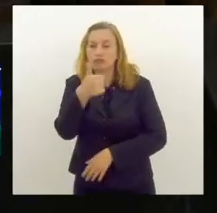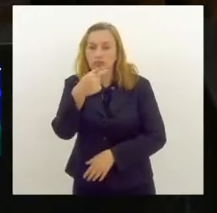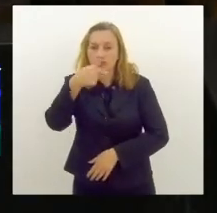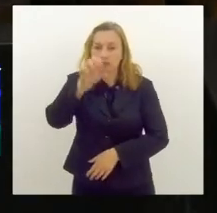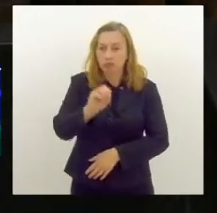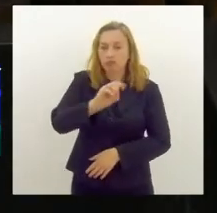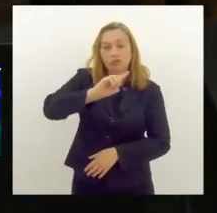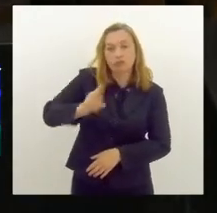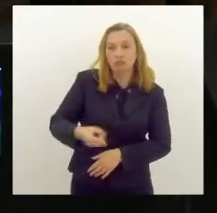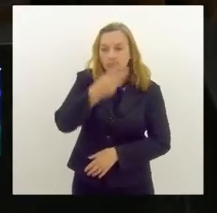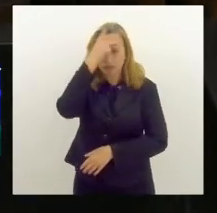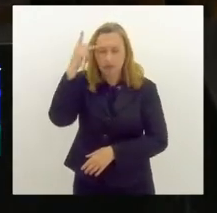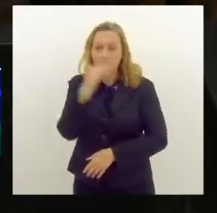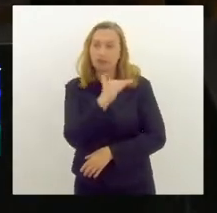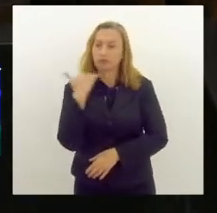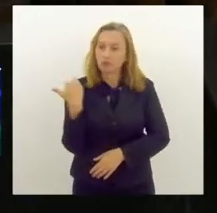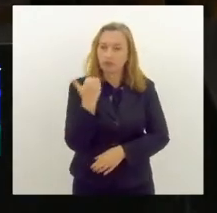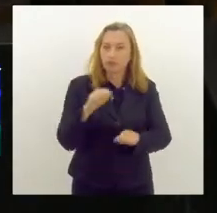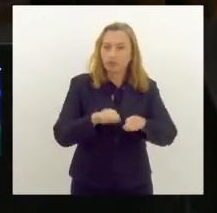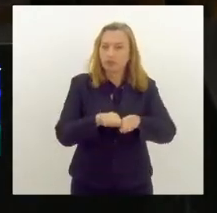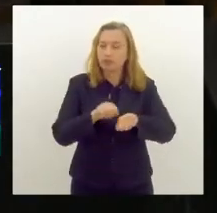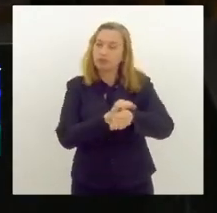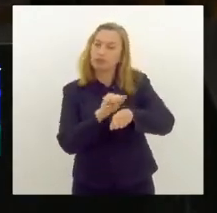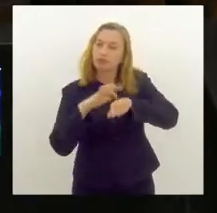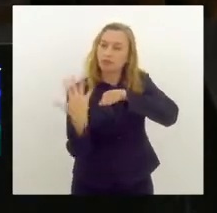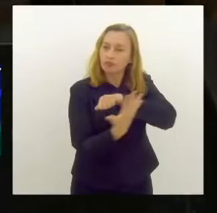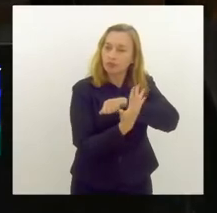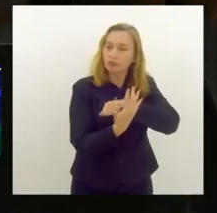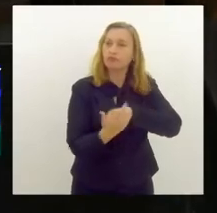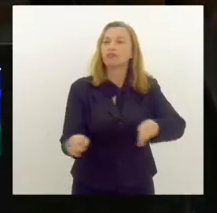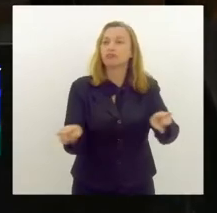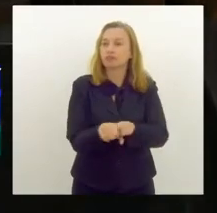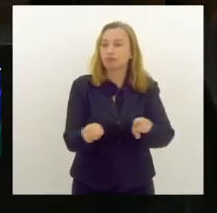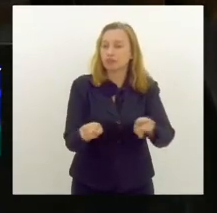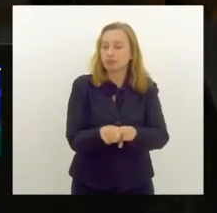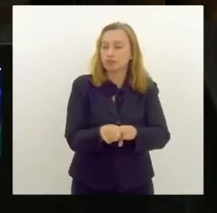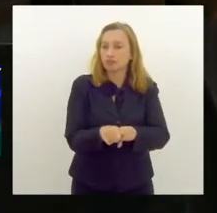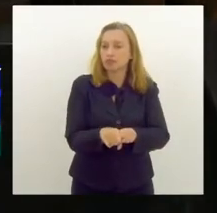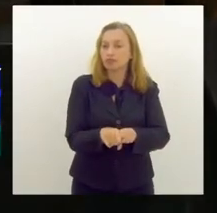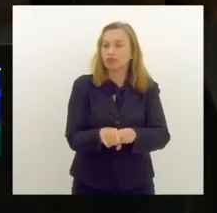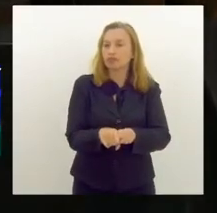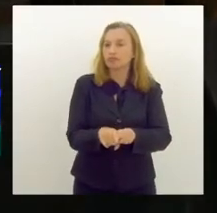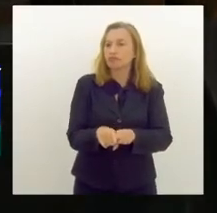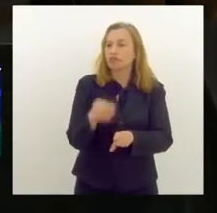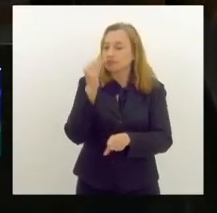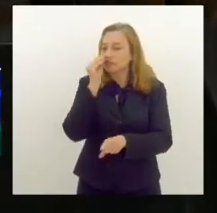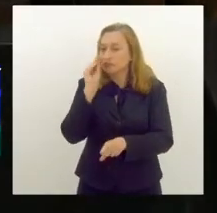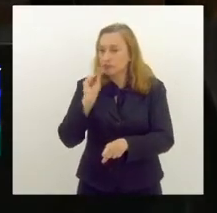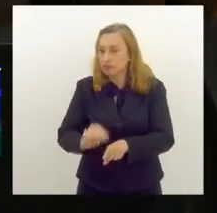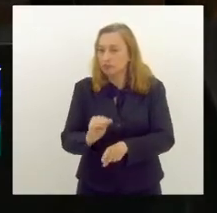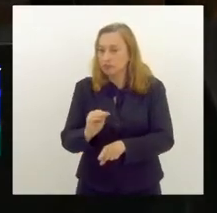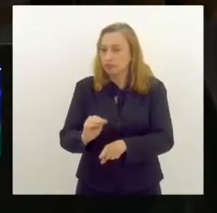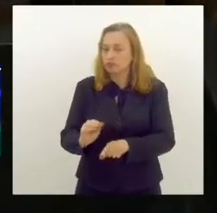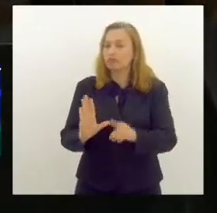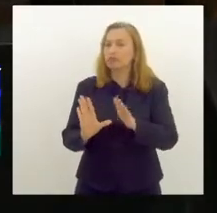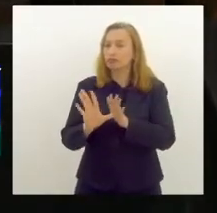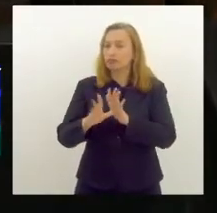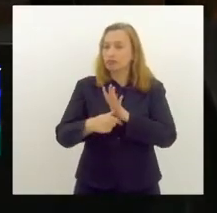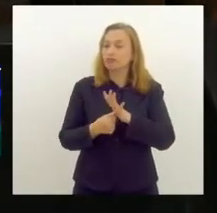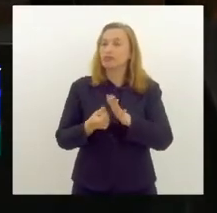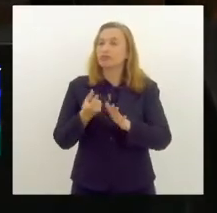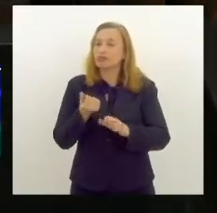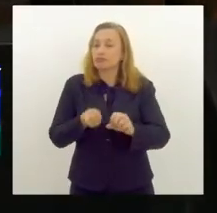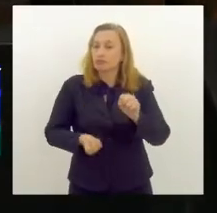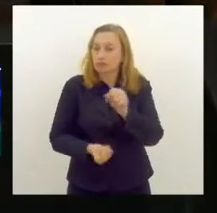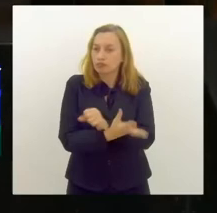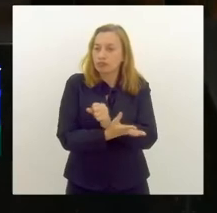pessoas mortas pela Covid-19, foi também pelo negacionismo, pela corrupção, pela roubalheira